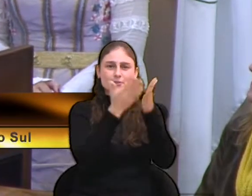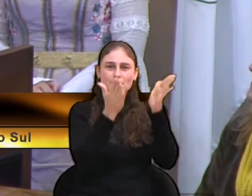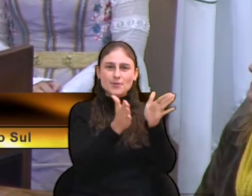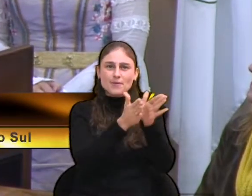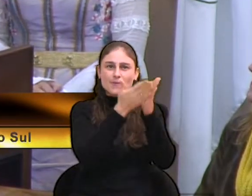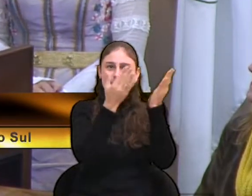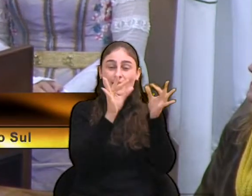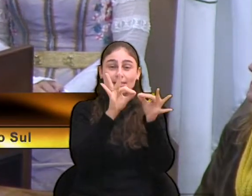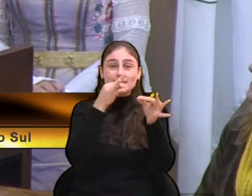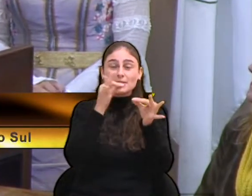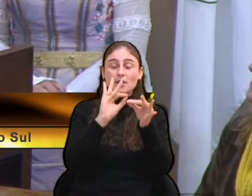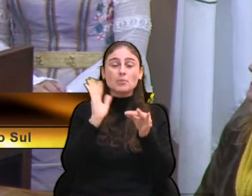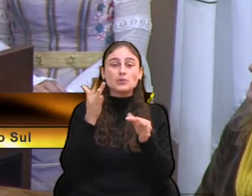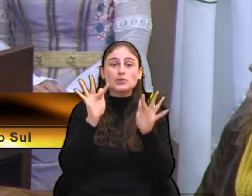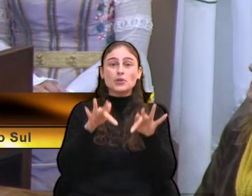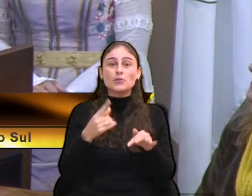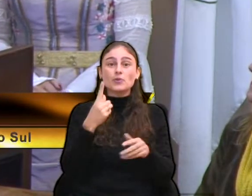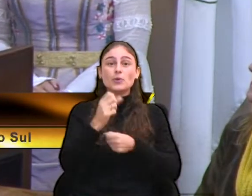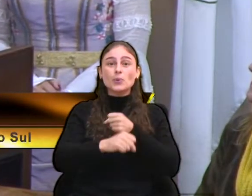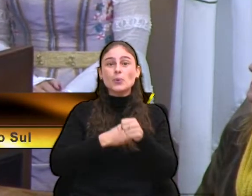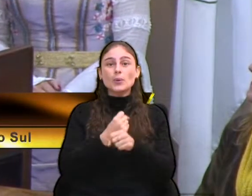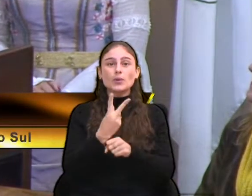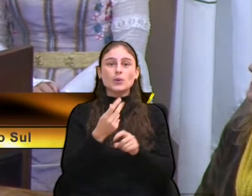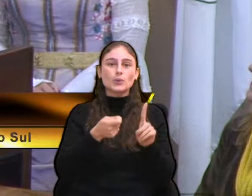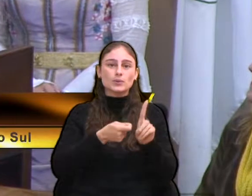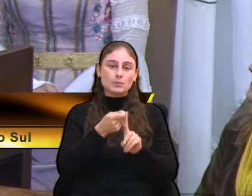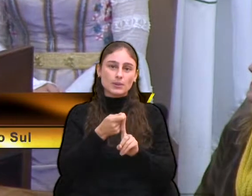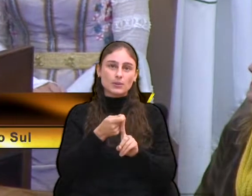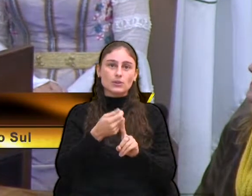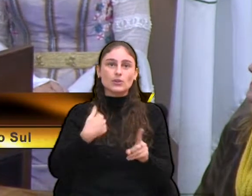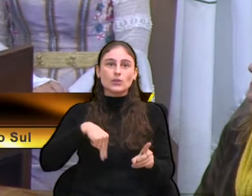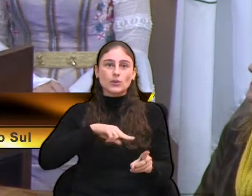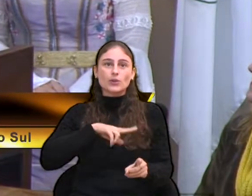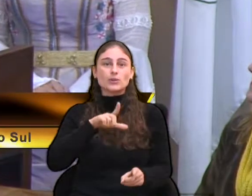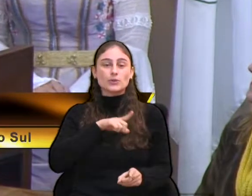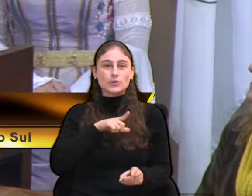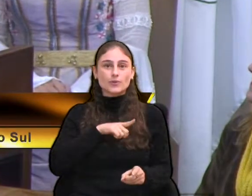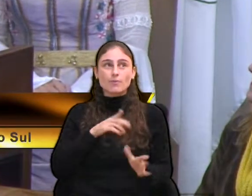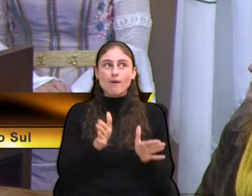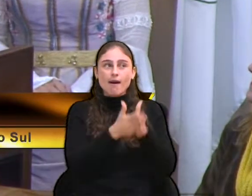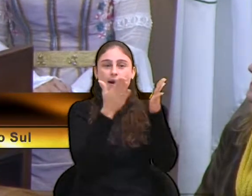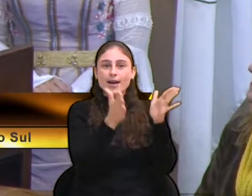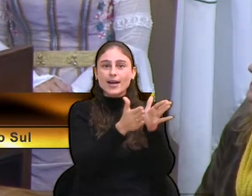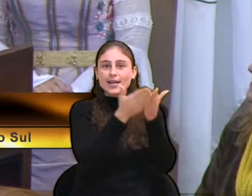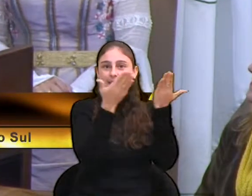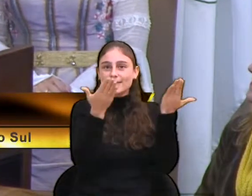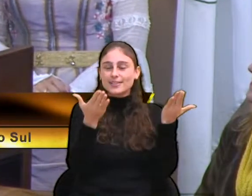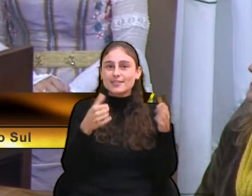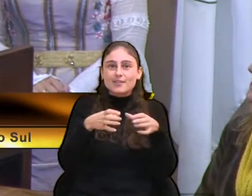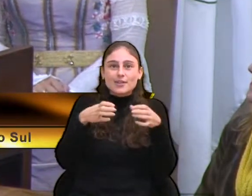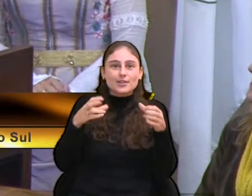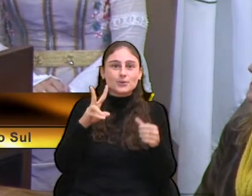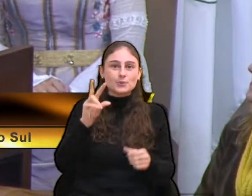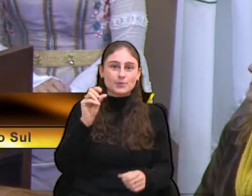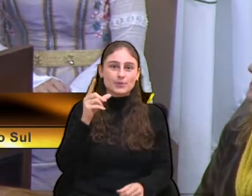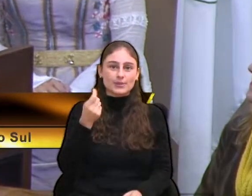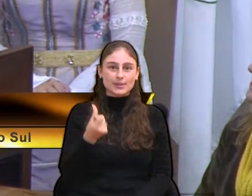passou um ano e dois meses que tivemos a nossa grande festa de 2016.